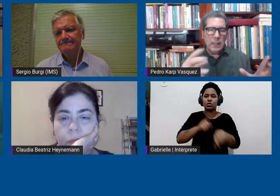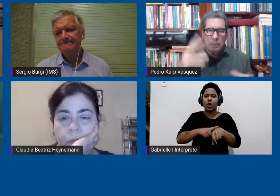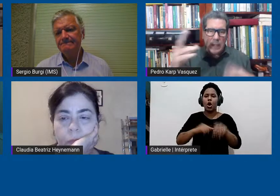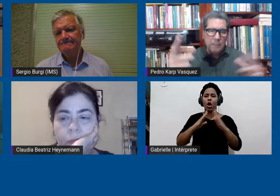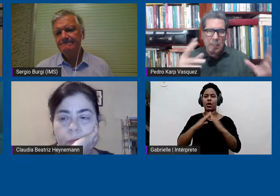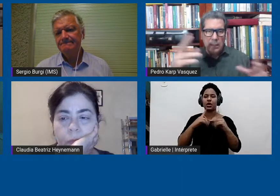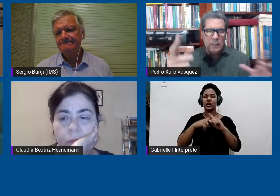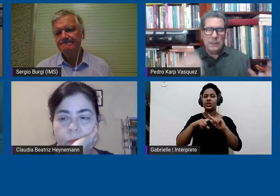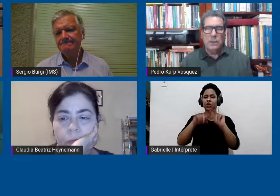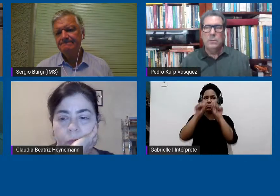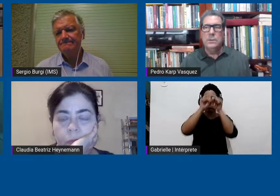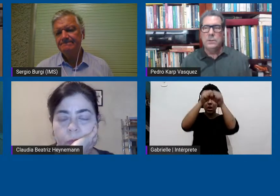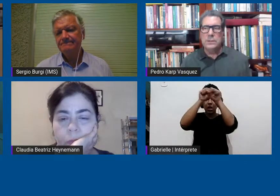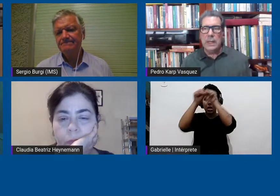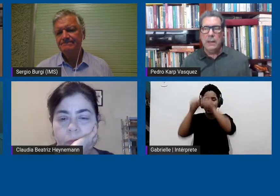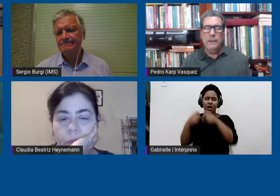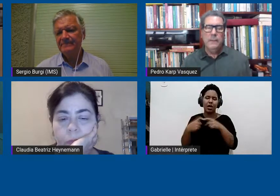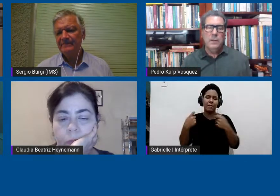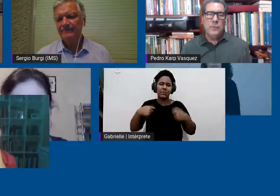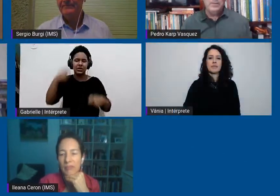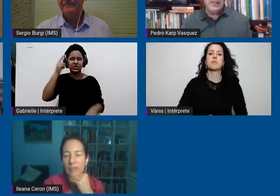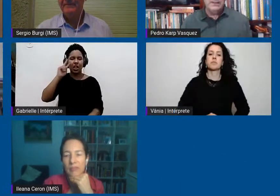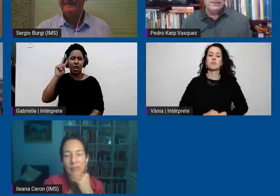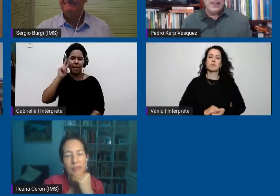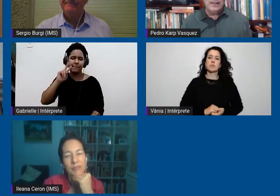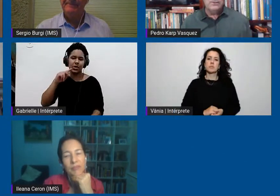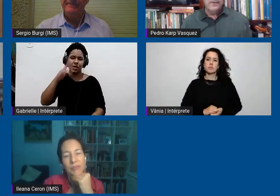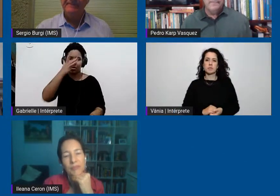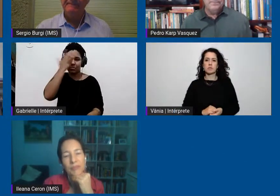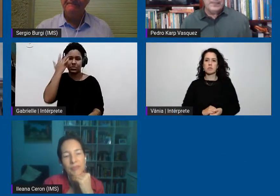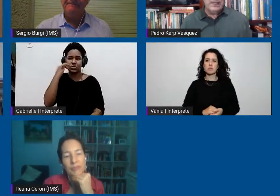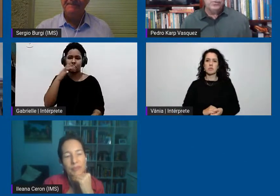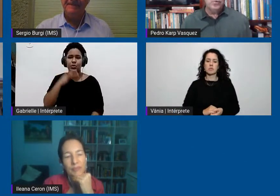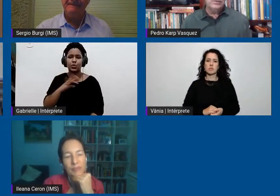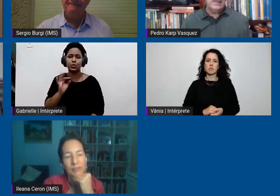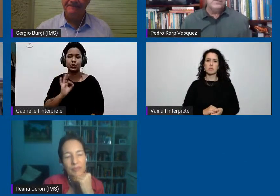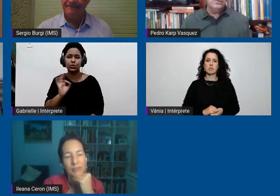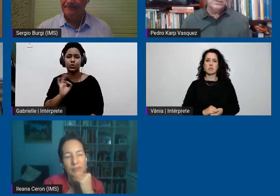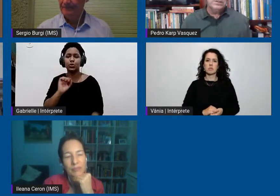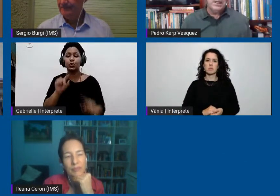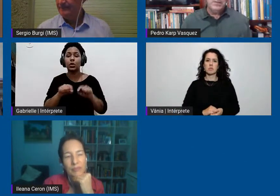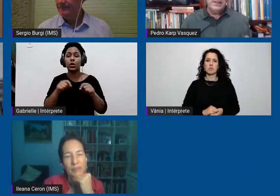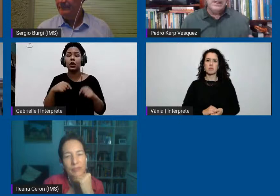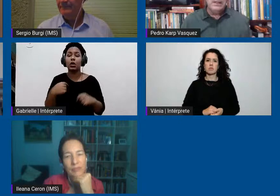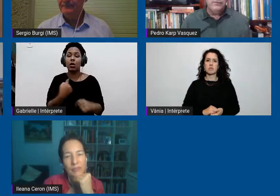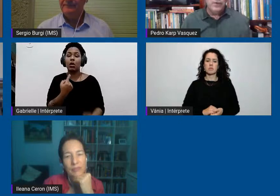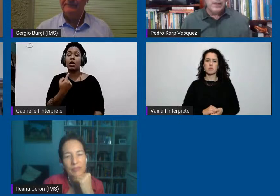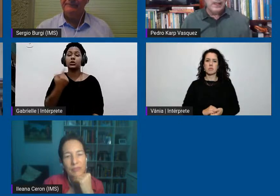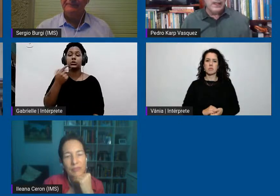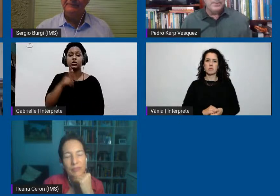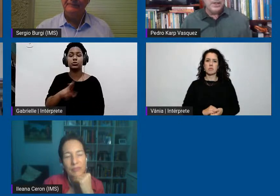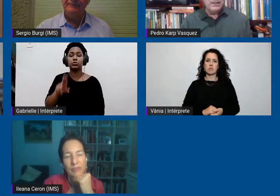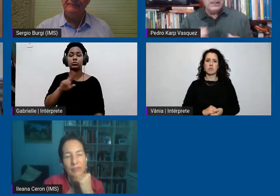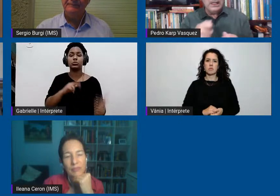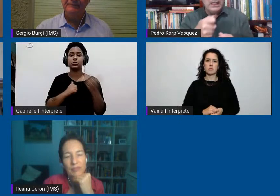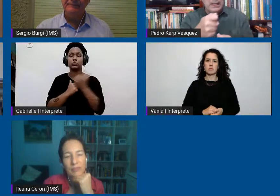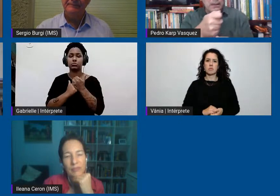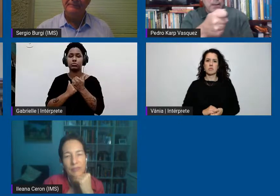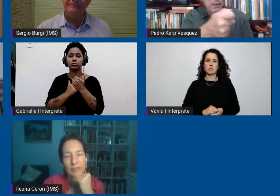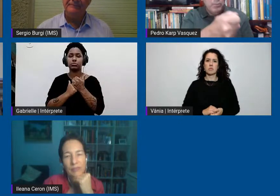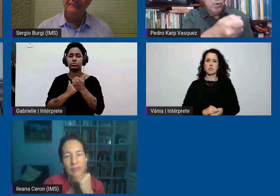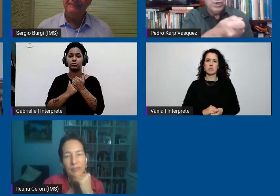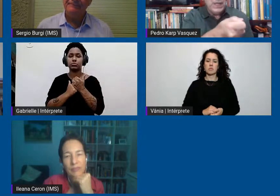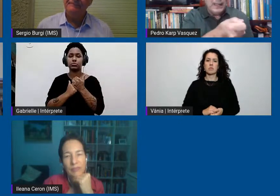gente tem que lembrar, para quem não está familiarizado, que eles usaram um sistema incrível na época, que